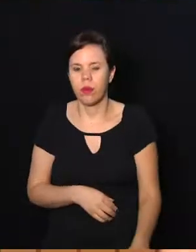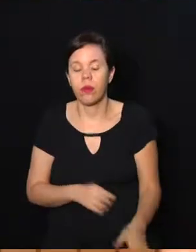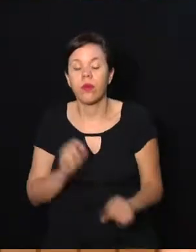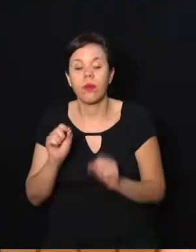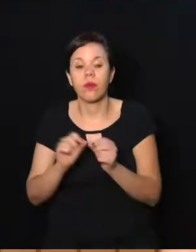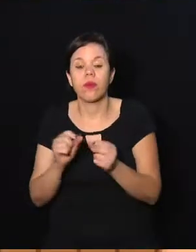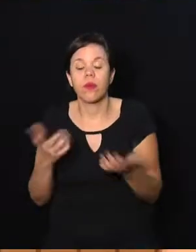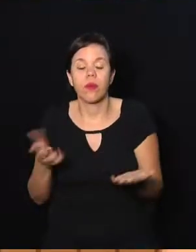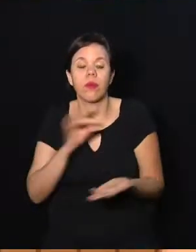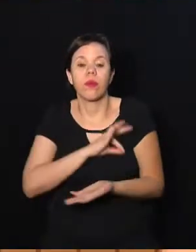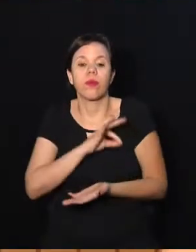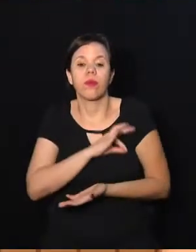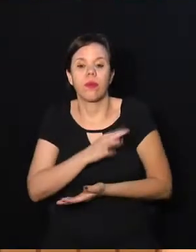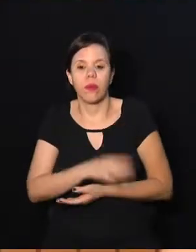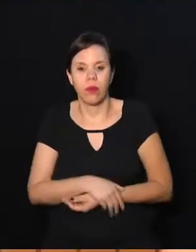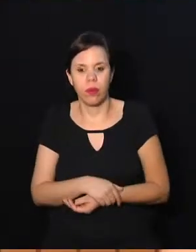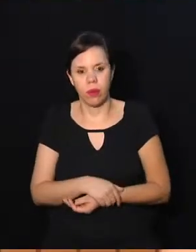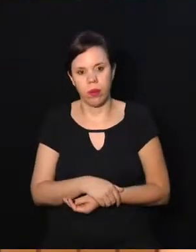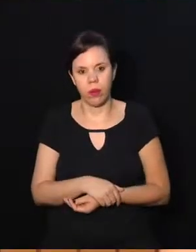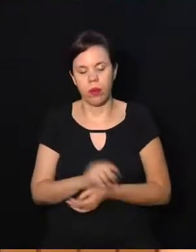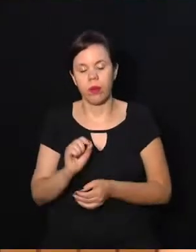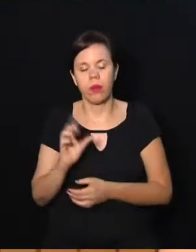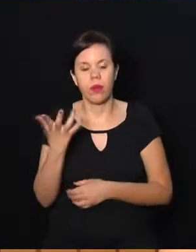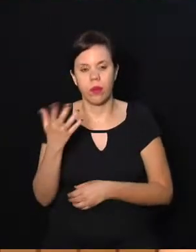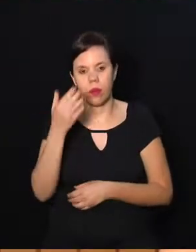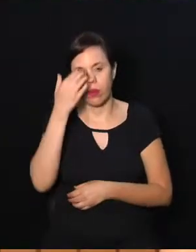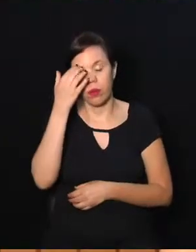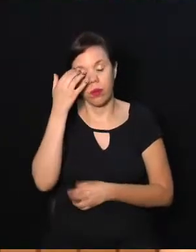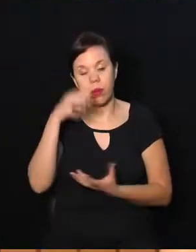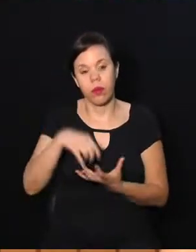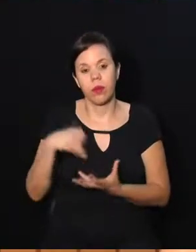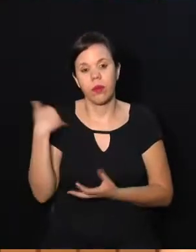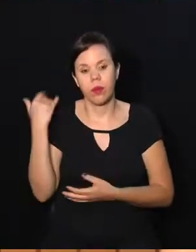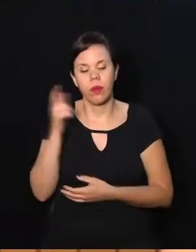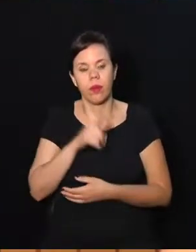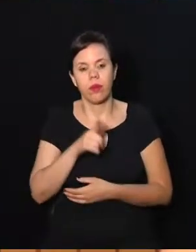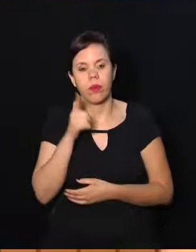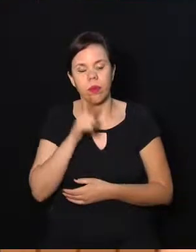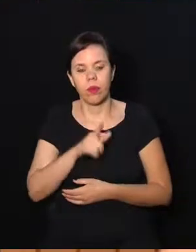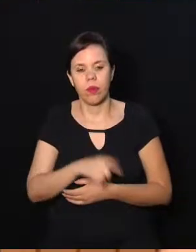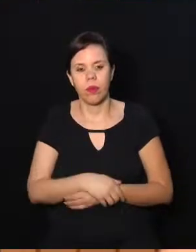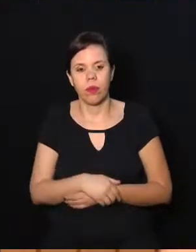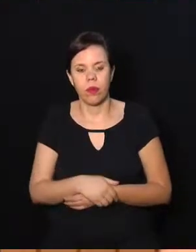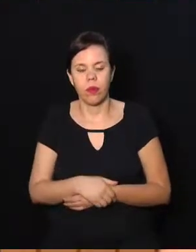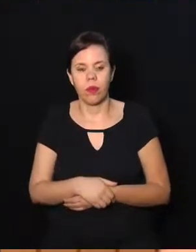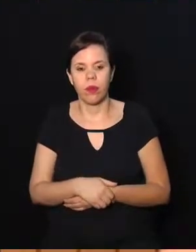você vai fazer com o salário mínimo? Então, o que acontece? Os idosos ganham